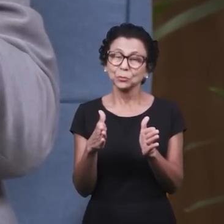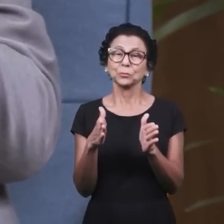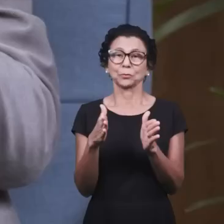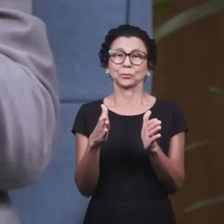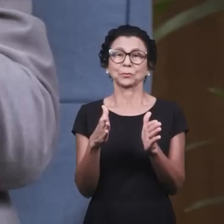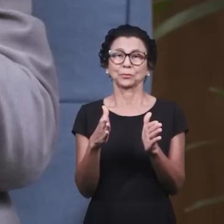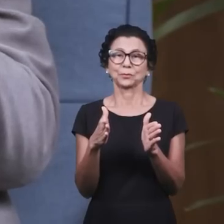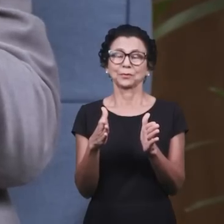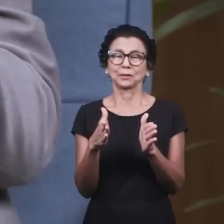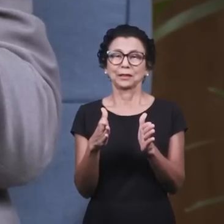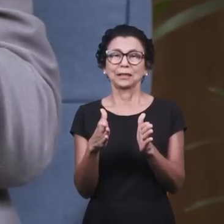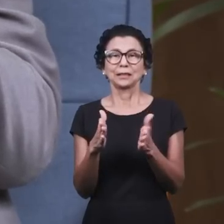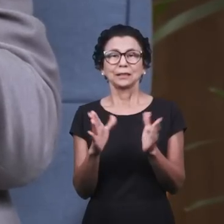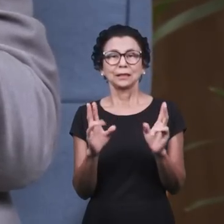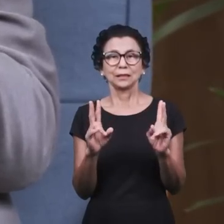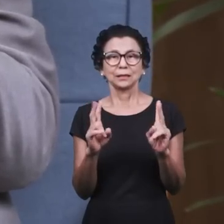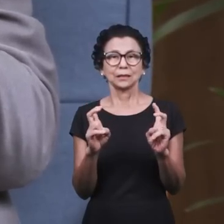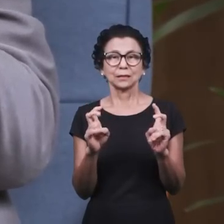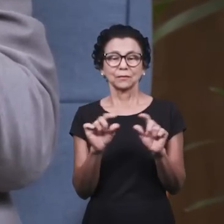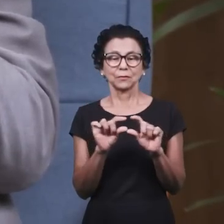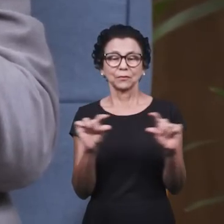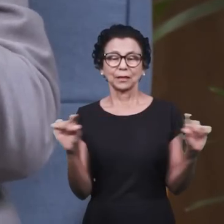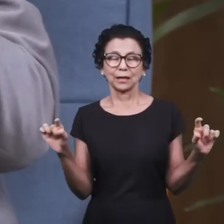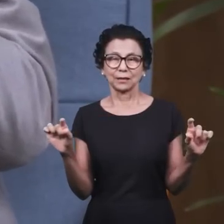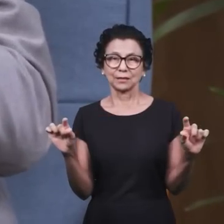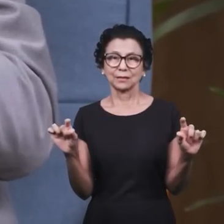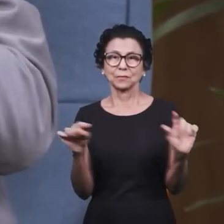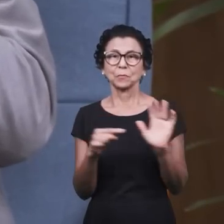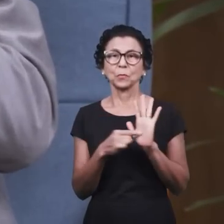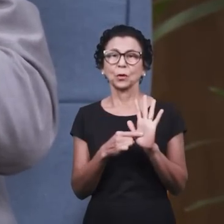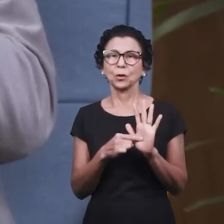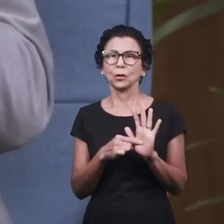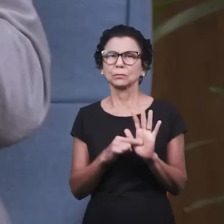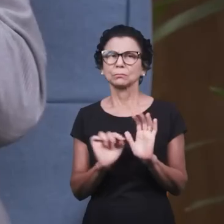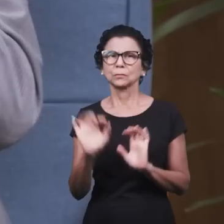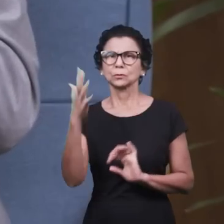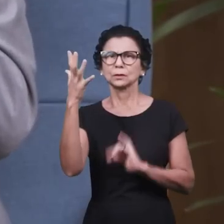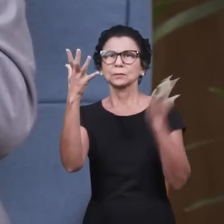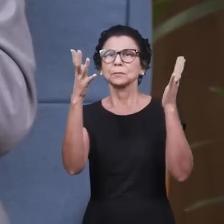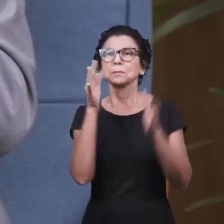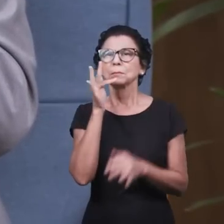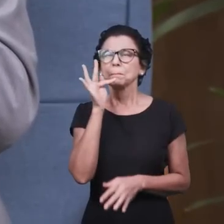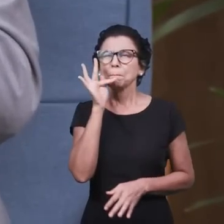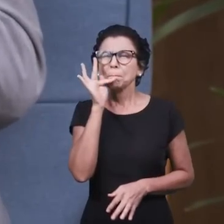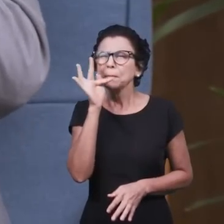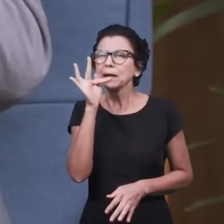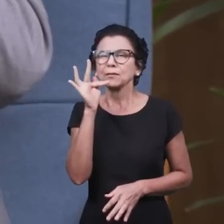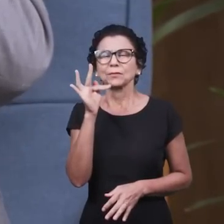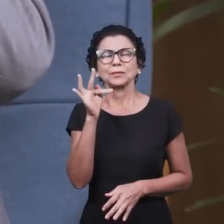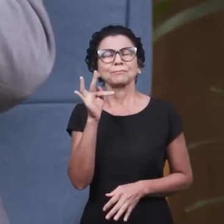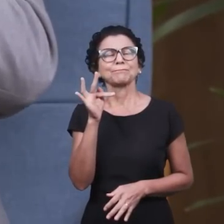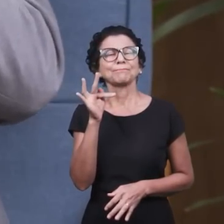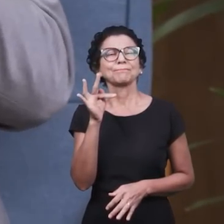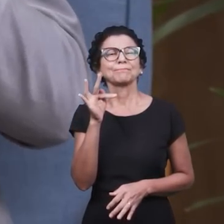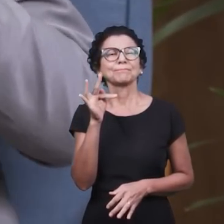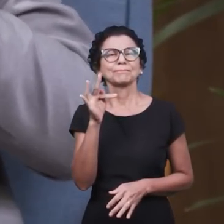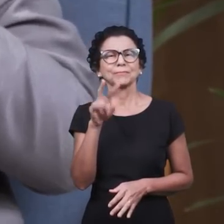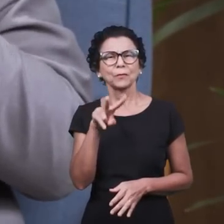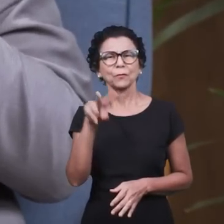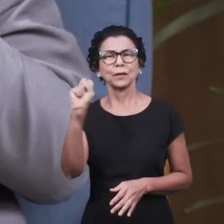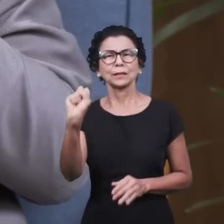vem expresso nessa expressão, as coisas que brevemente devem acontecer. Como é que